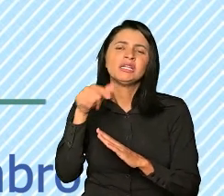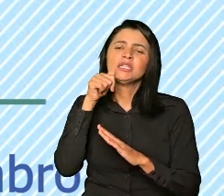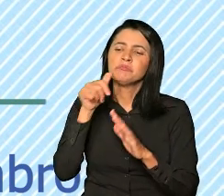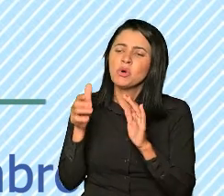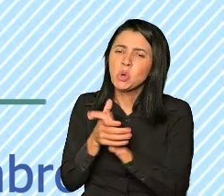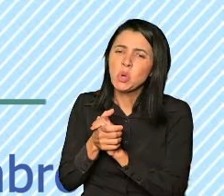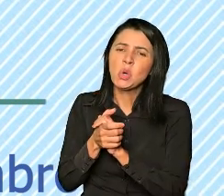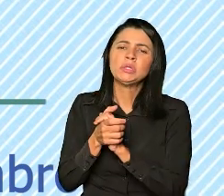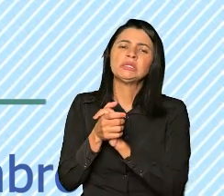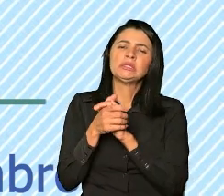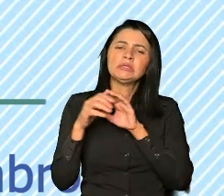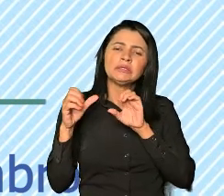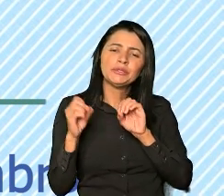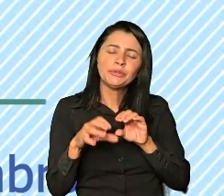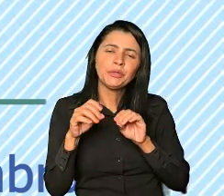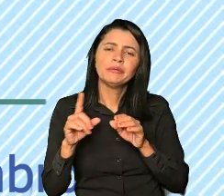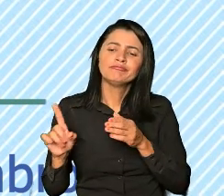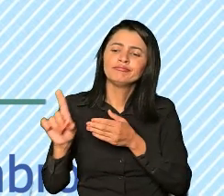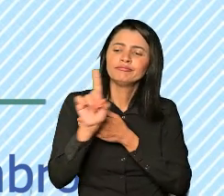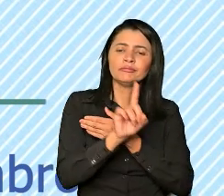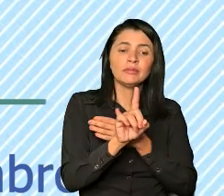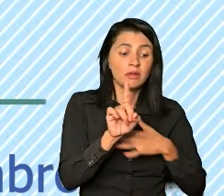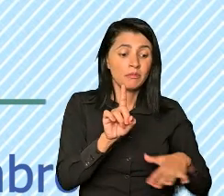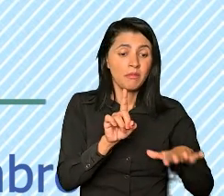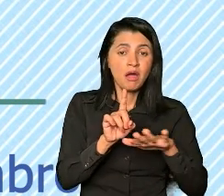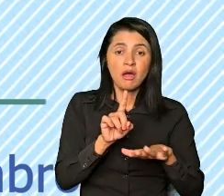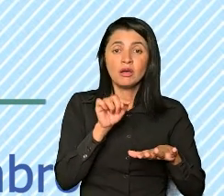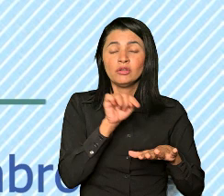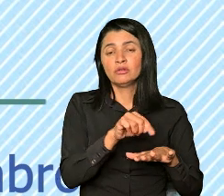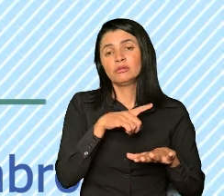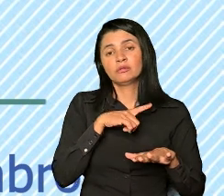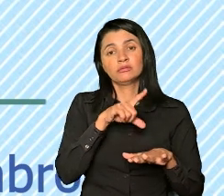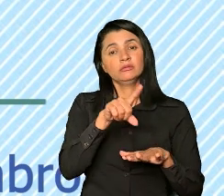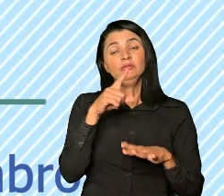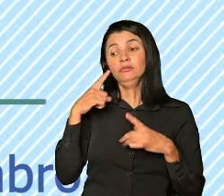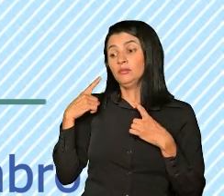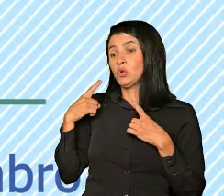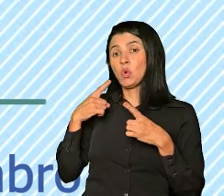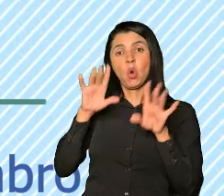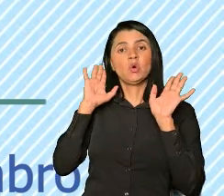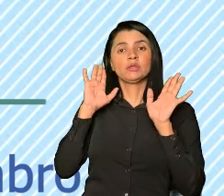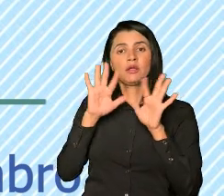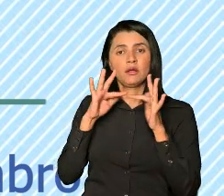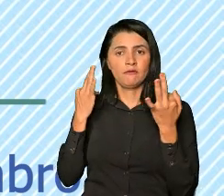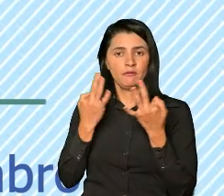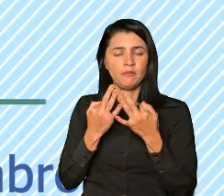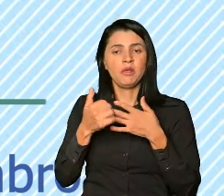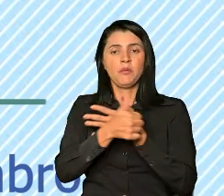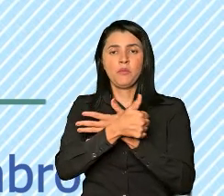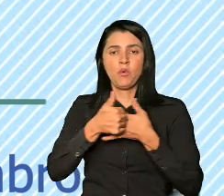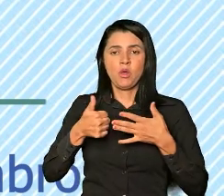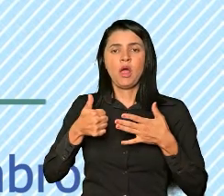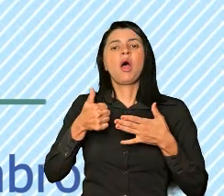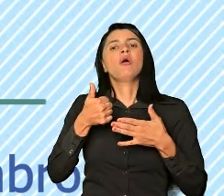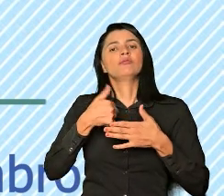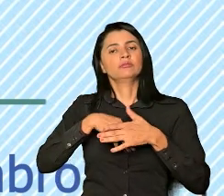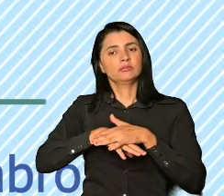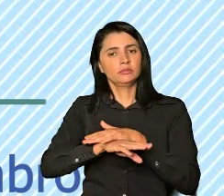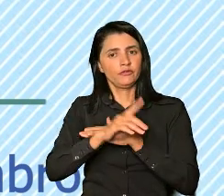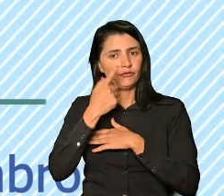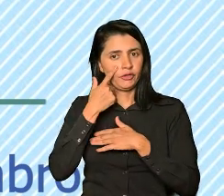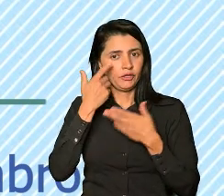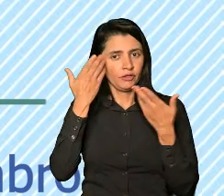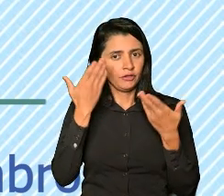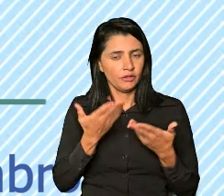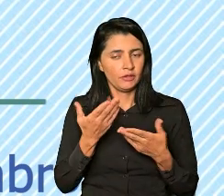esposa, de educadora, e indo para o espaço público, isso seria um atentado contra a moral e os bons costumes. Vejam só,